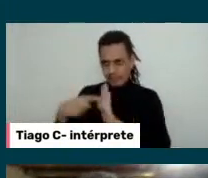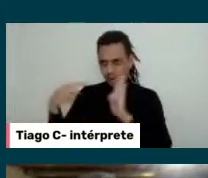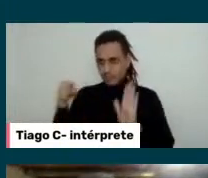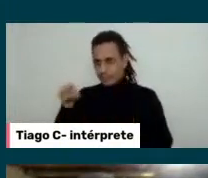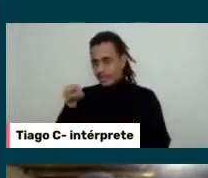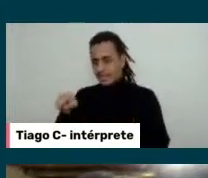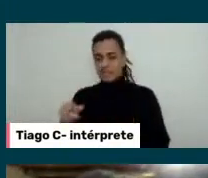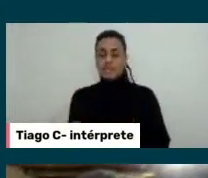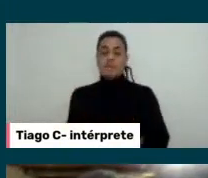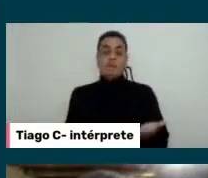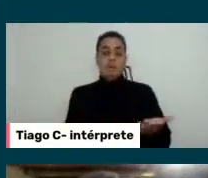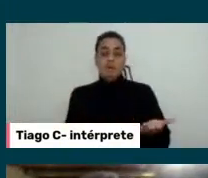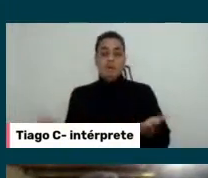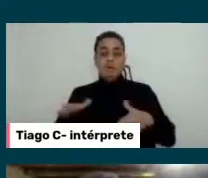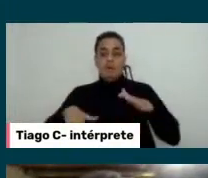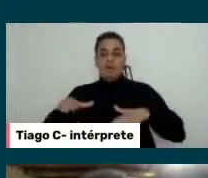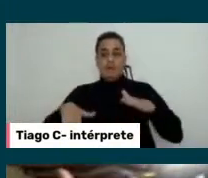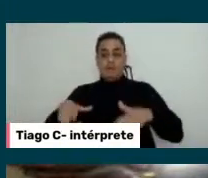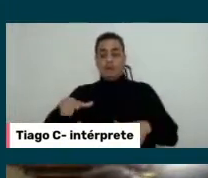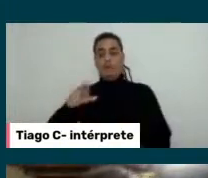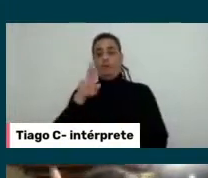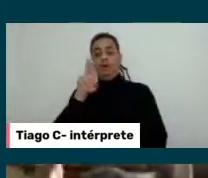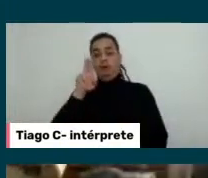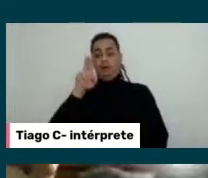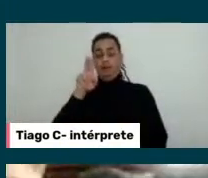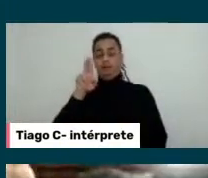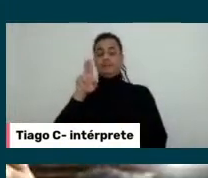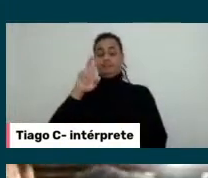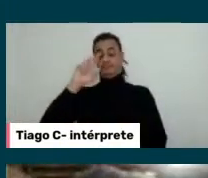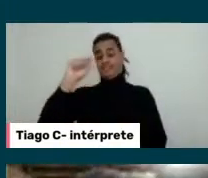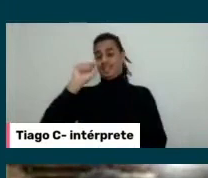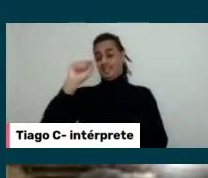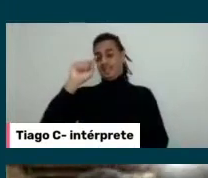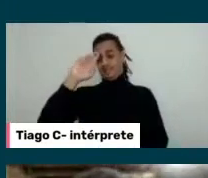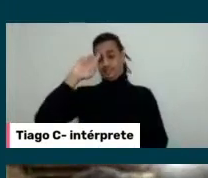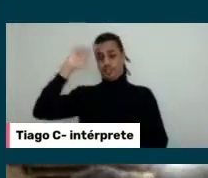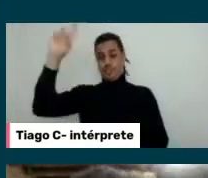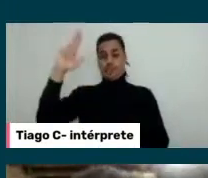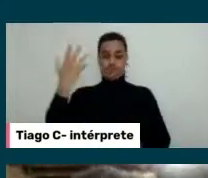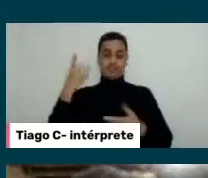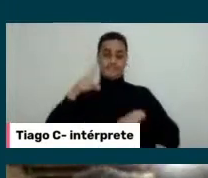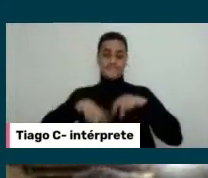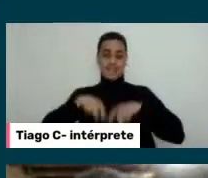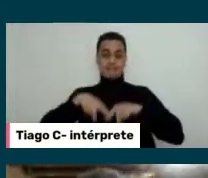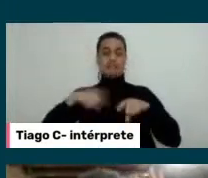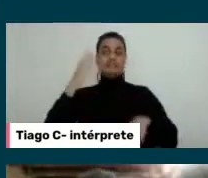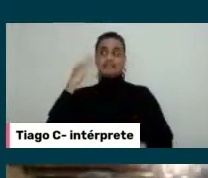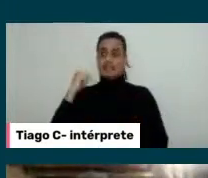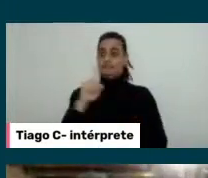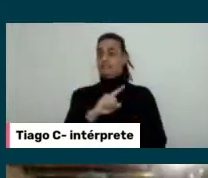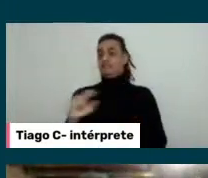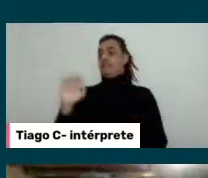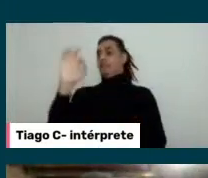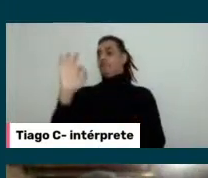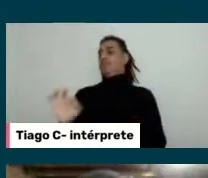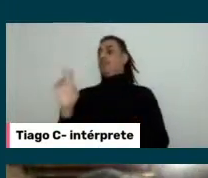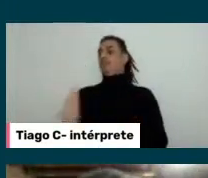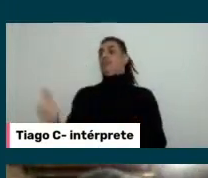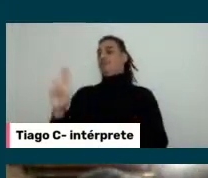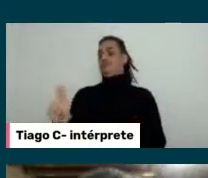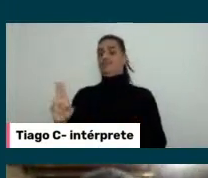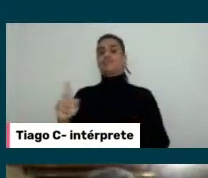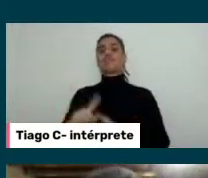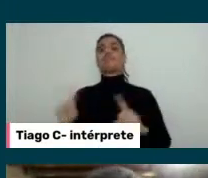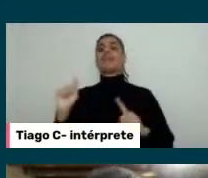para, né, o dono da ferramenta é uma ótima métrica que naquele lugar tem 100% de uso. Então, quem tem que medir as métricas